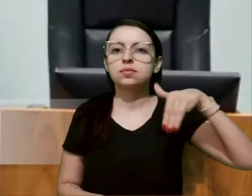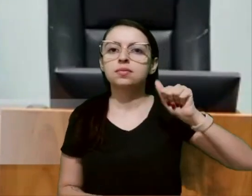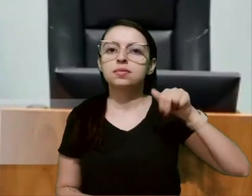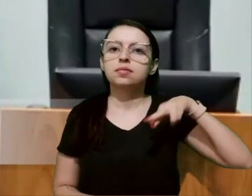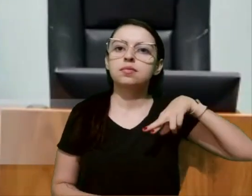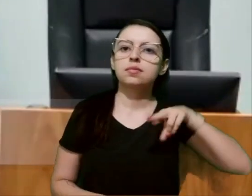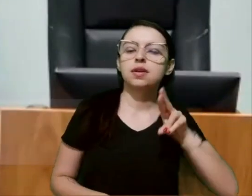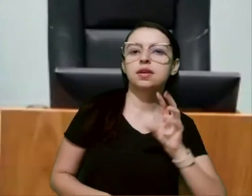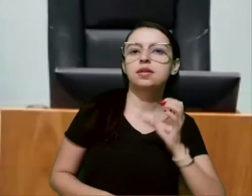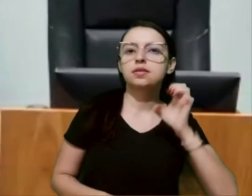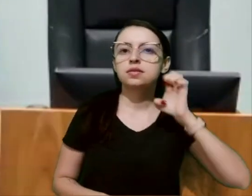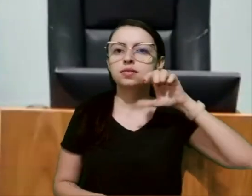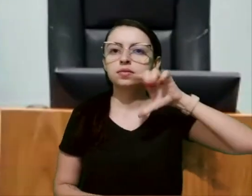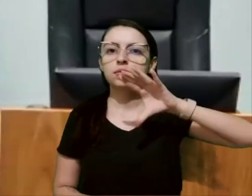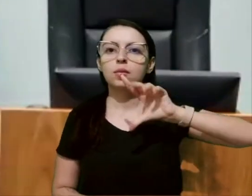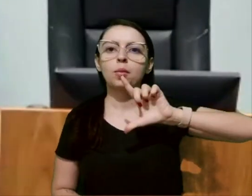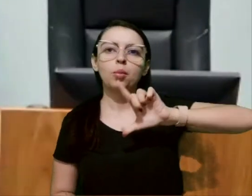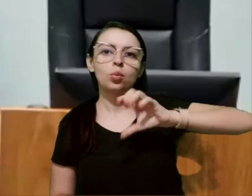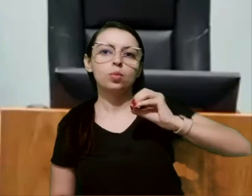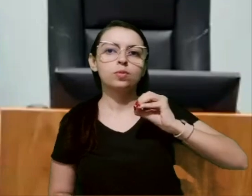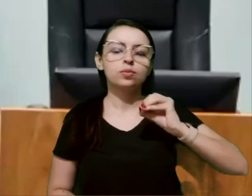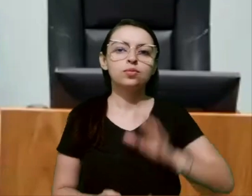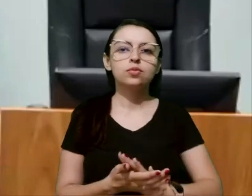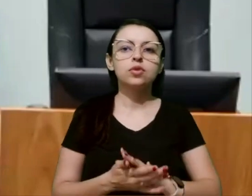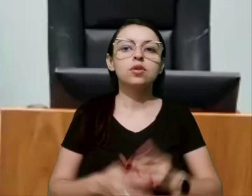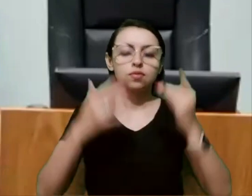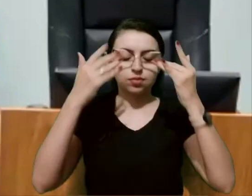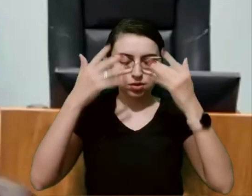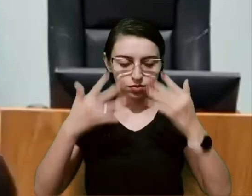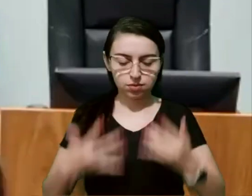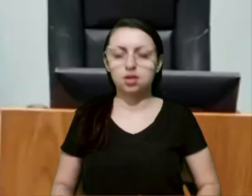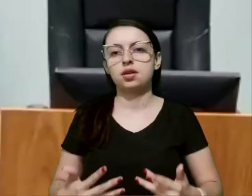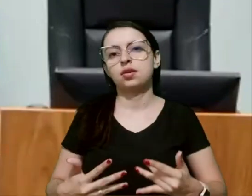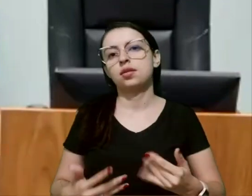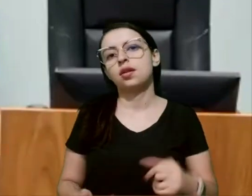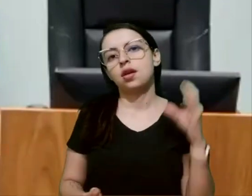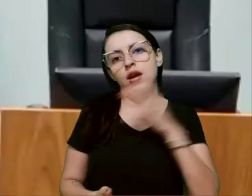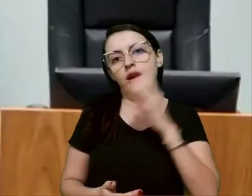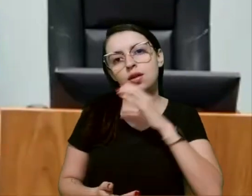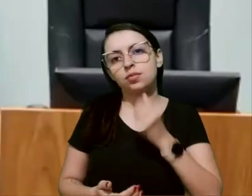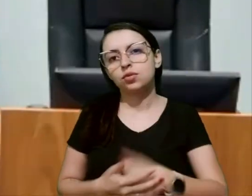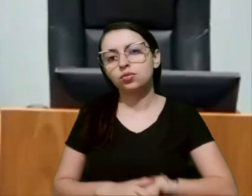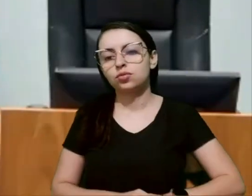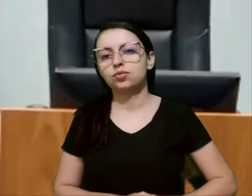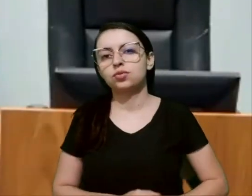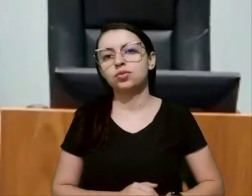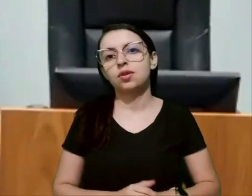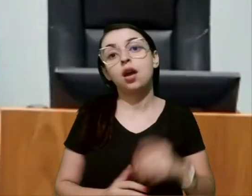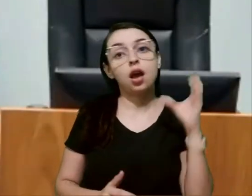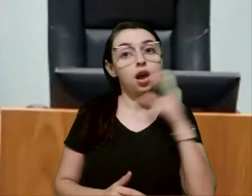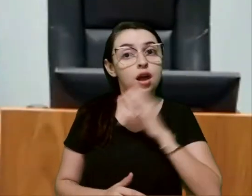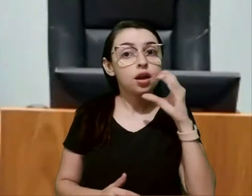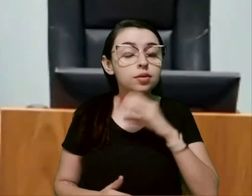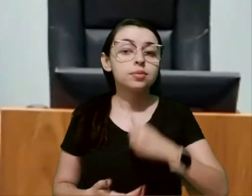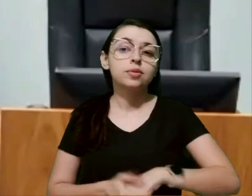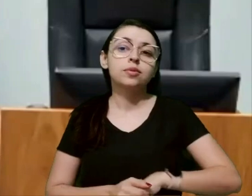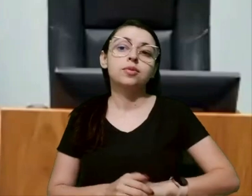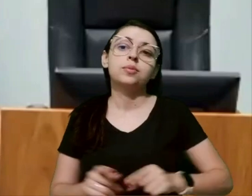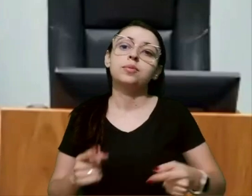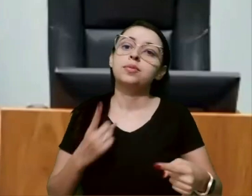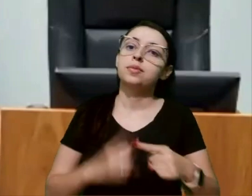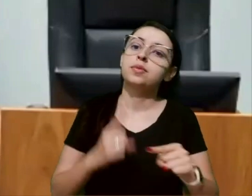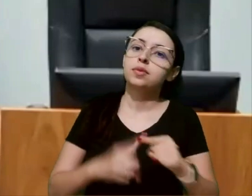Guedes, e vou fazer a leitura do seu breve currículo, breve no sentido de que ele